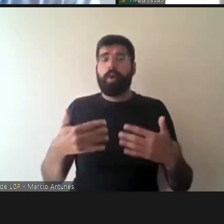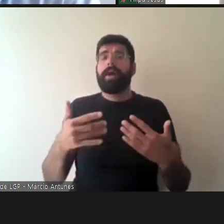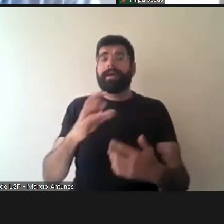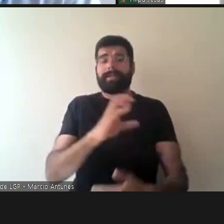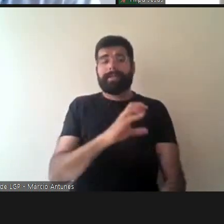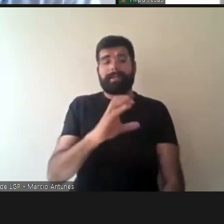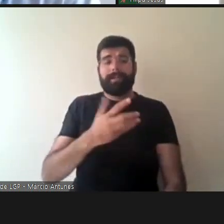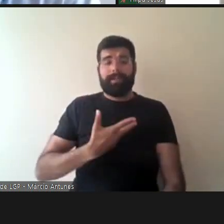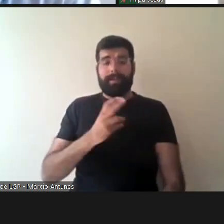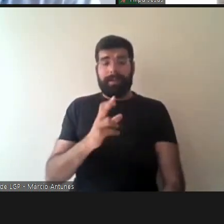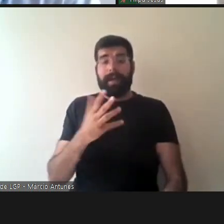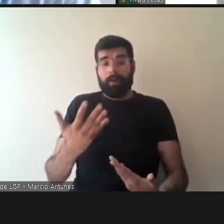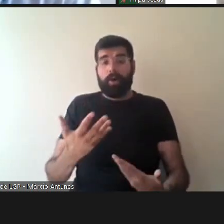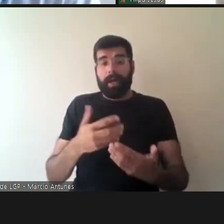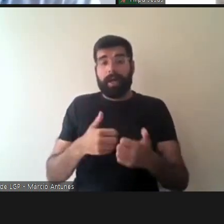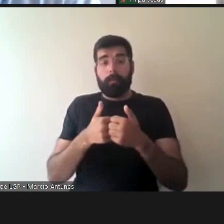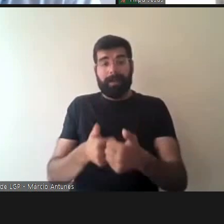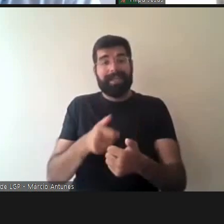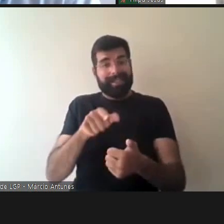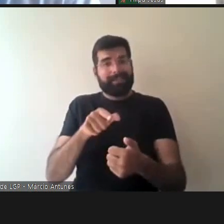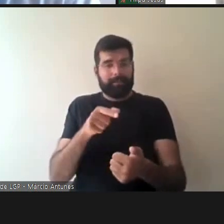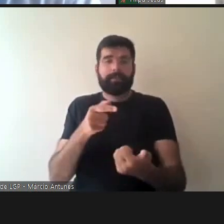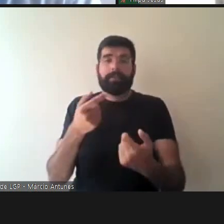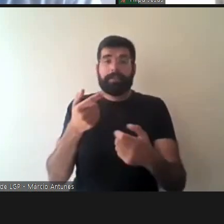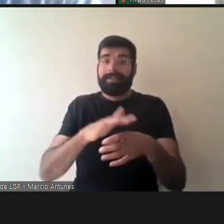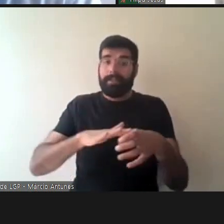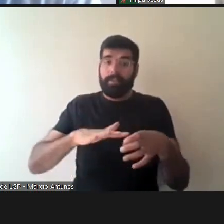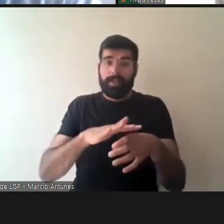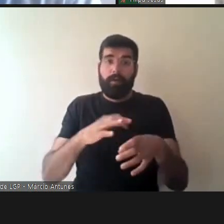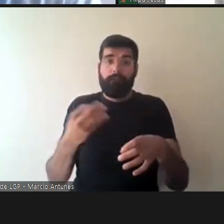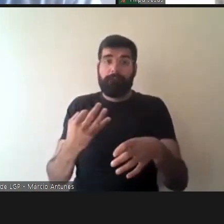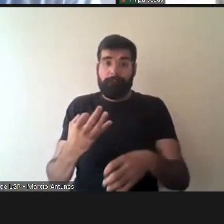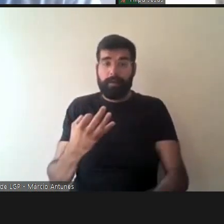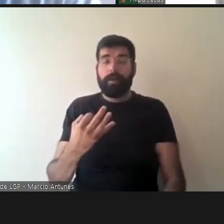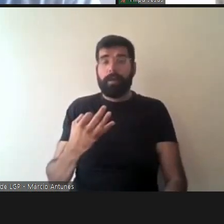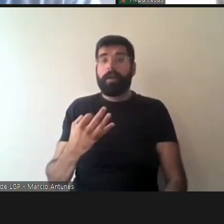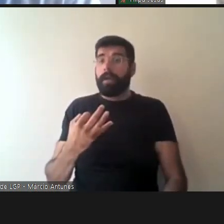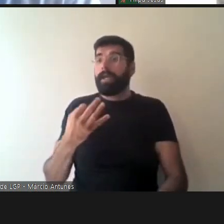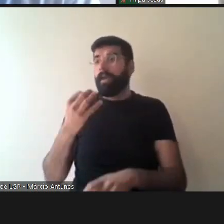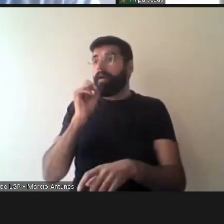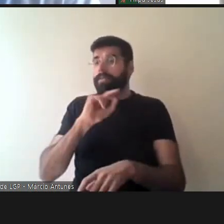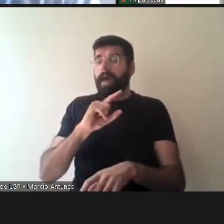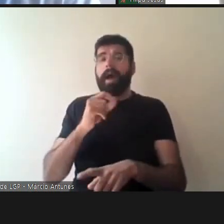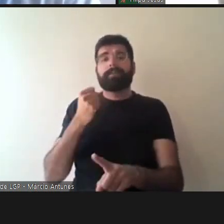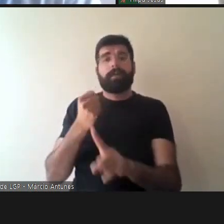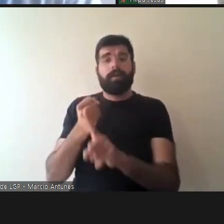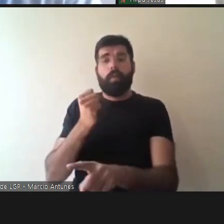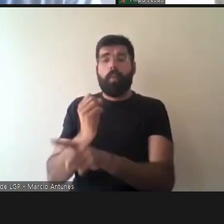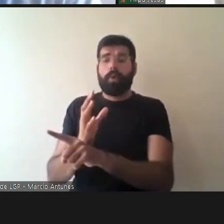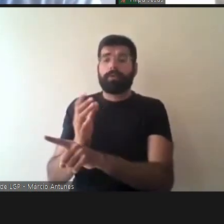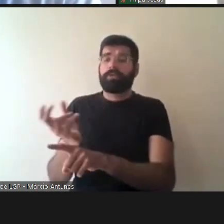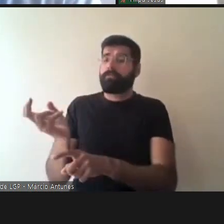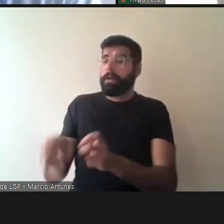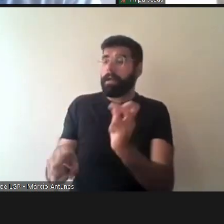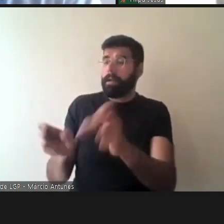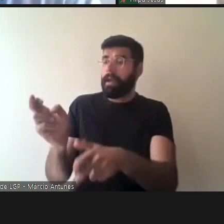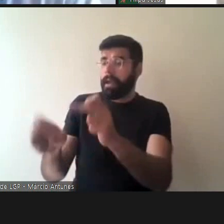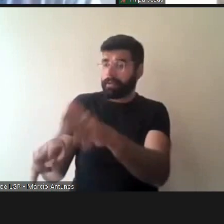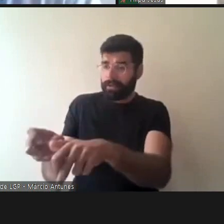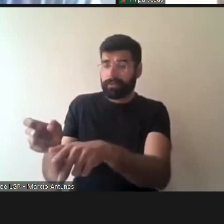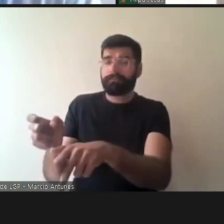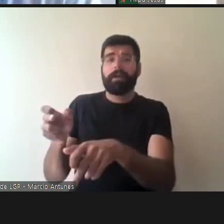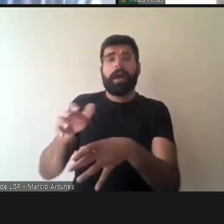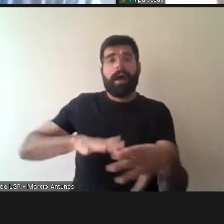momento acompanham este desafio, com outros desafios que também vamos tendo pela frente nos domínios